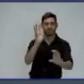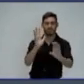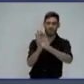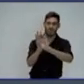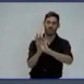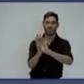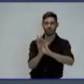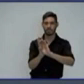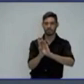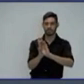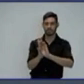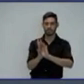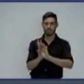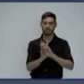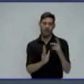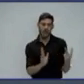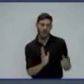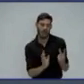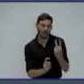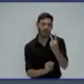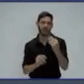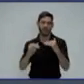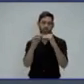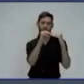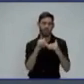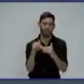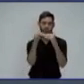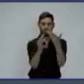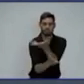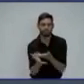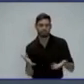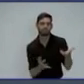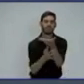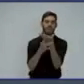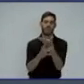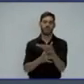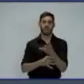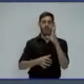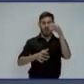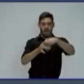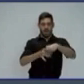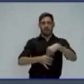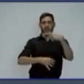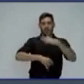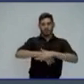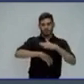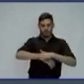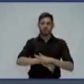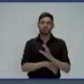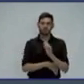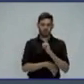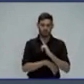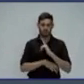Constituição, aos valores comuns que compartilhamos e que estão nela inscritos.